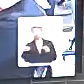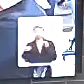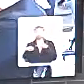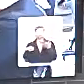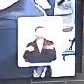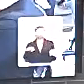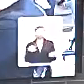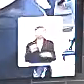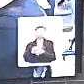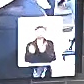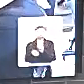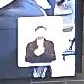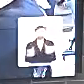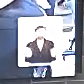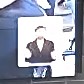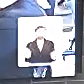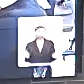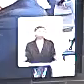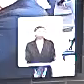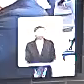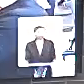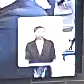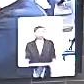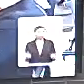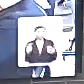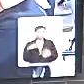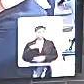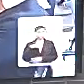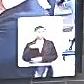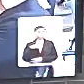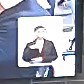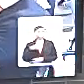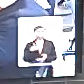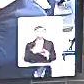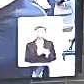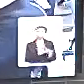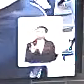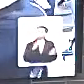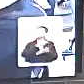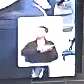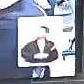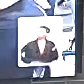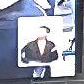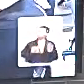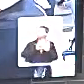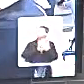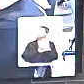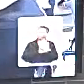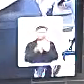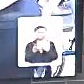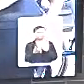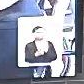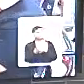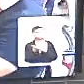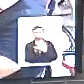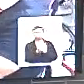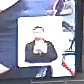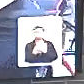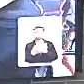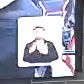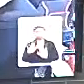temha que ser e eles têm lá o licenciamento deles tem um certificado de registro tudo bonitinho e a gente qualquer